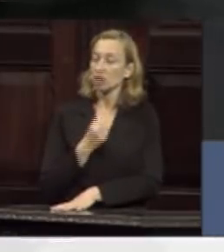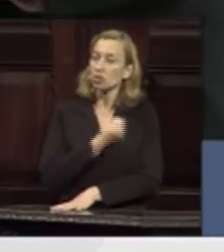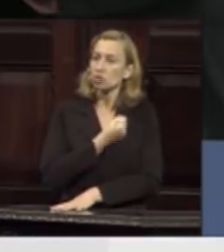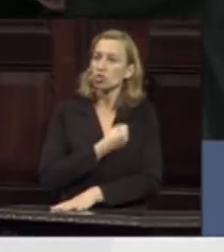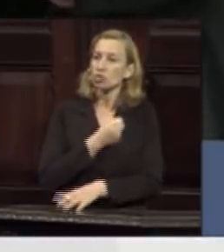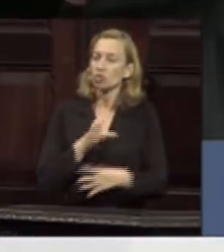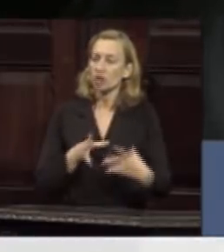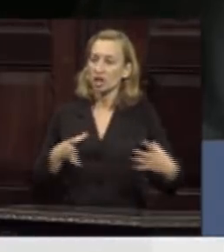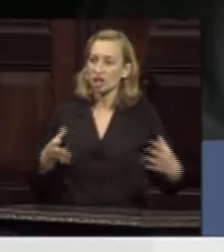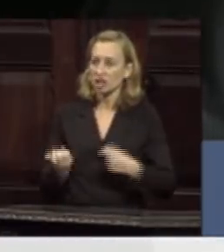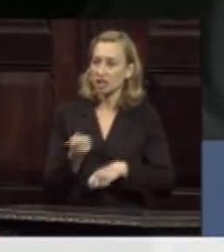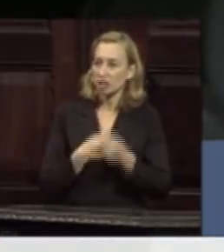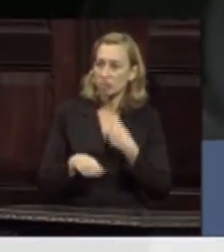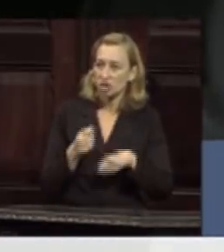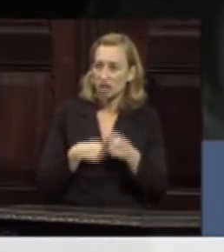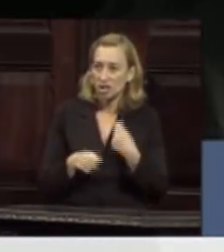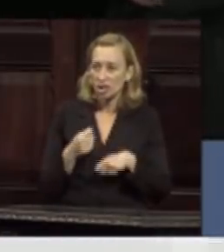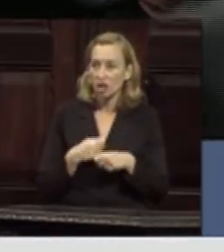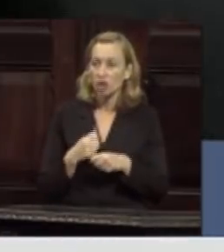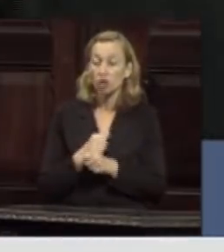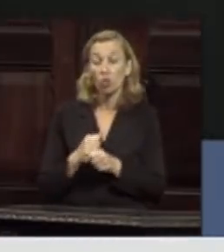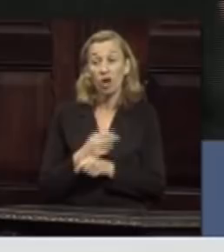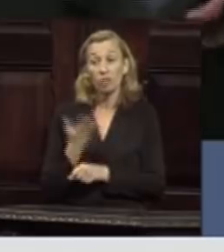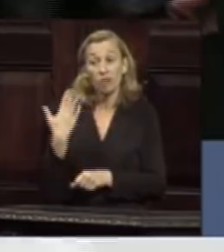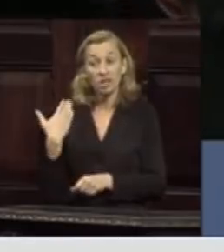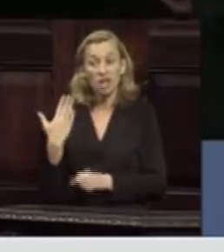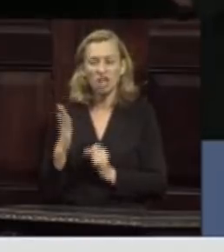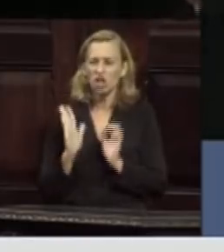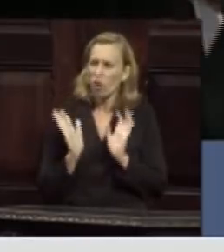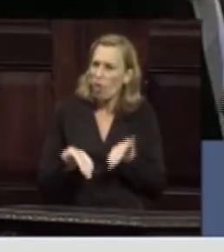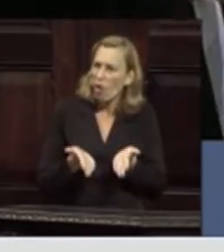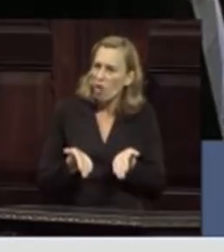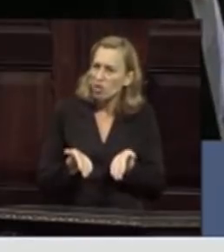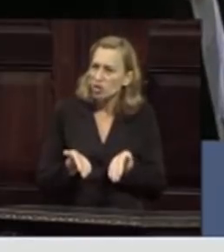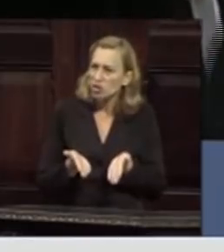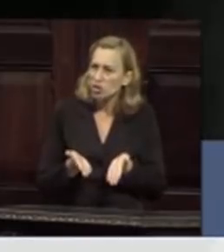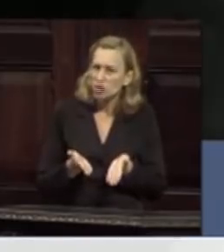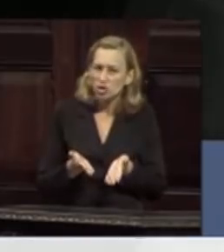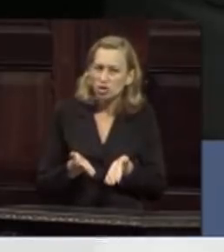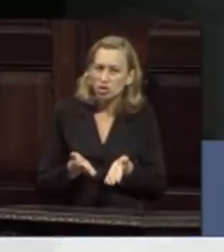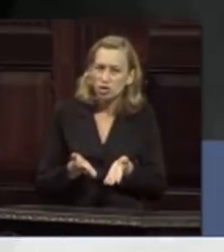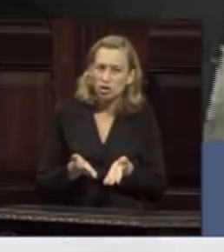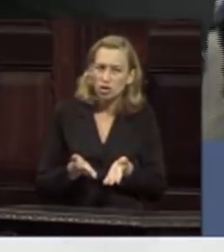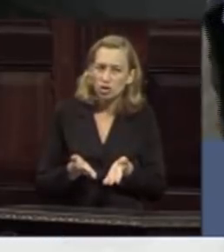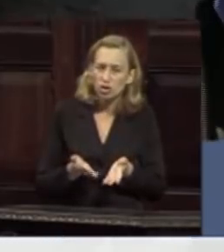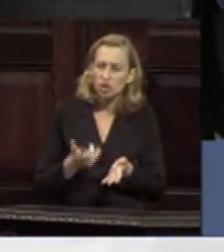à modernização feita no passado. E hoje, o que se pretende com esses